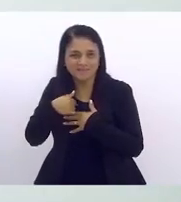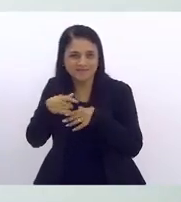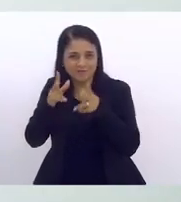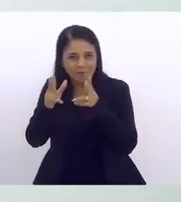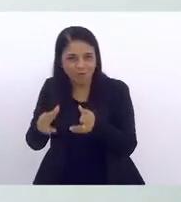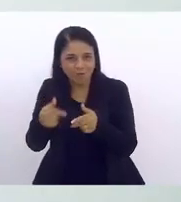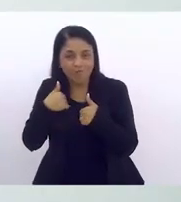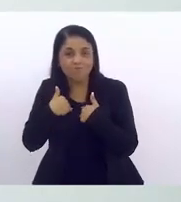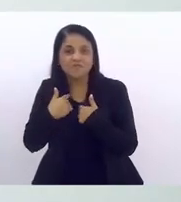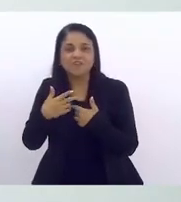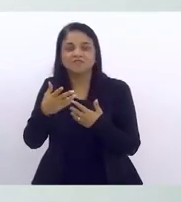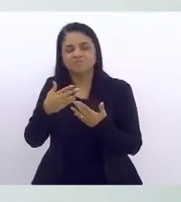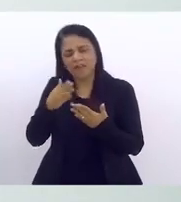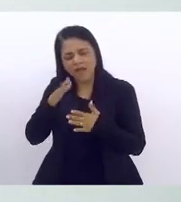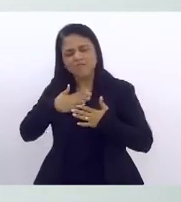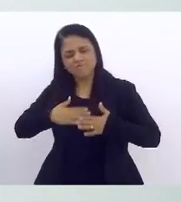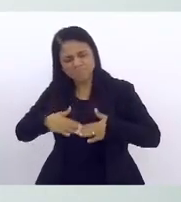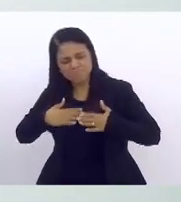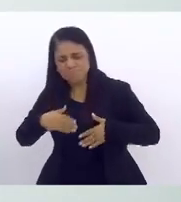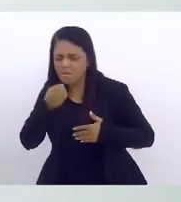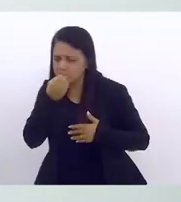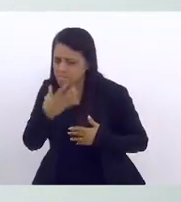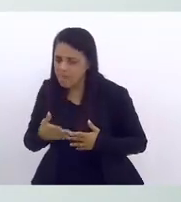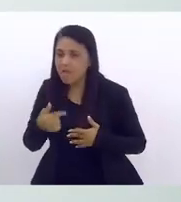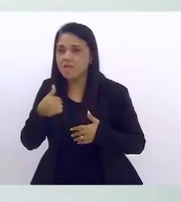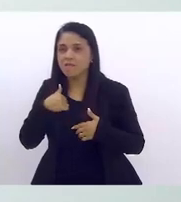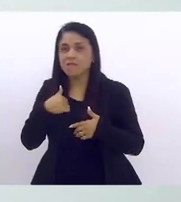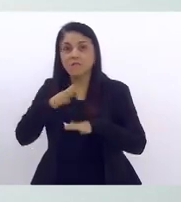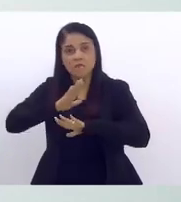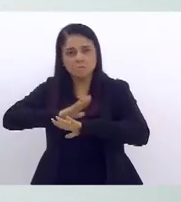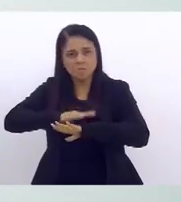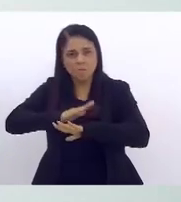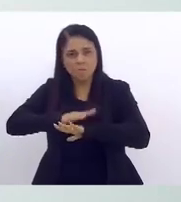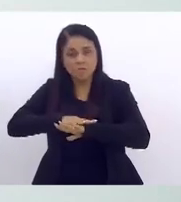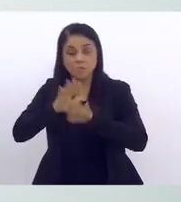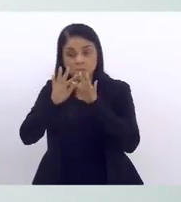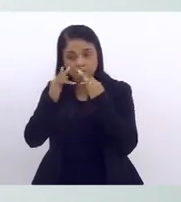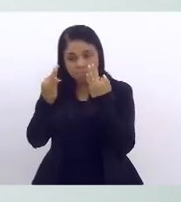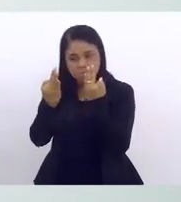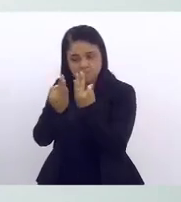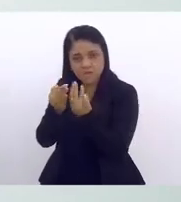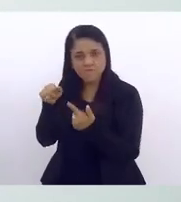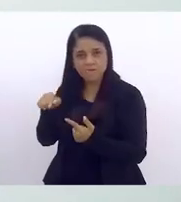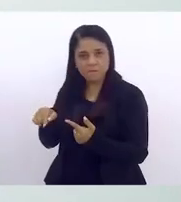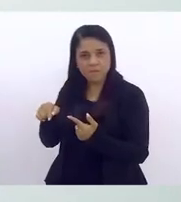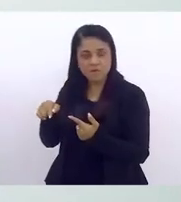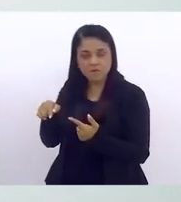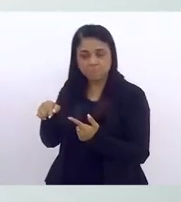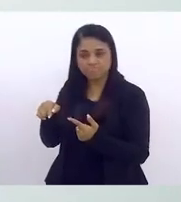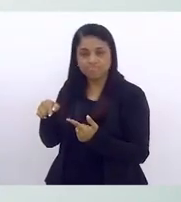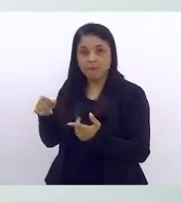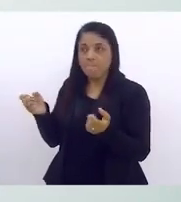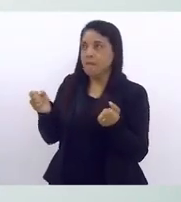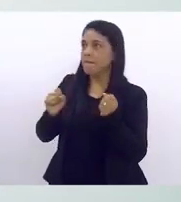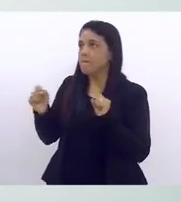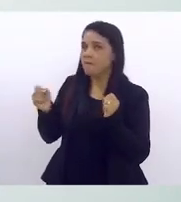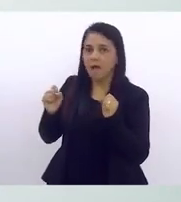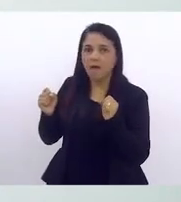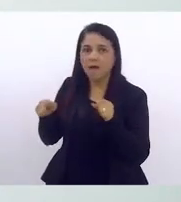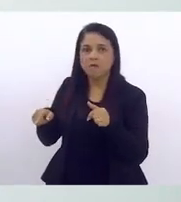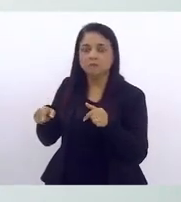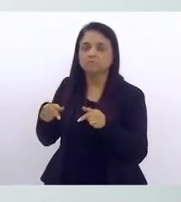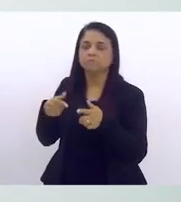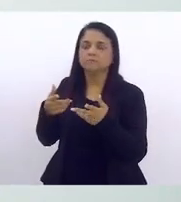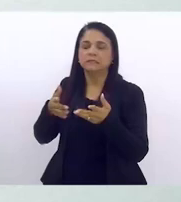dizendo para eu descansar que tudo vai ficar bem e que eu entendo que naquele momento a minha família pode não ter tranquilidade para fazer